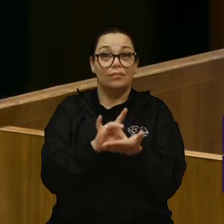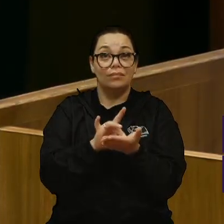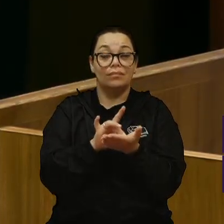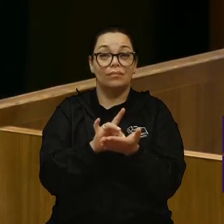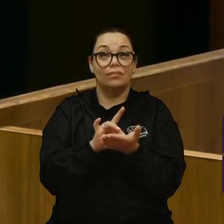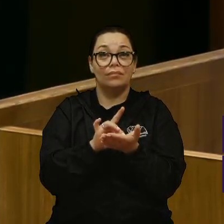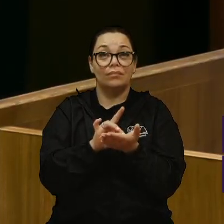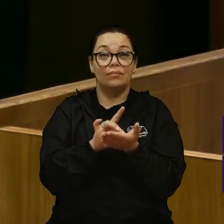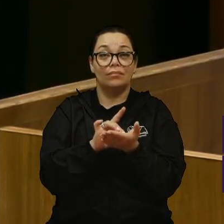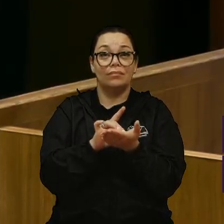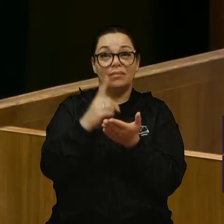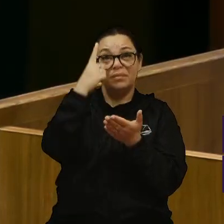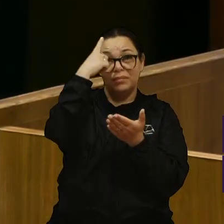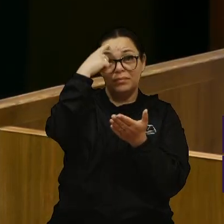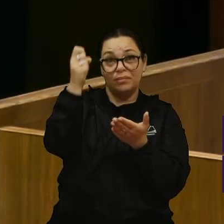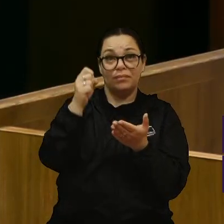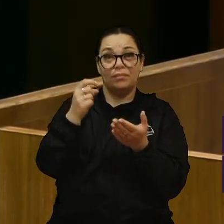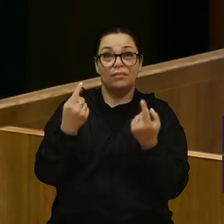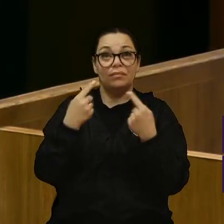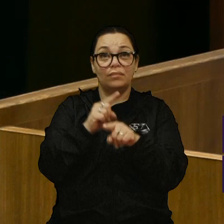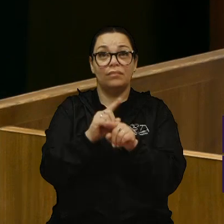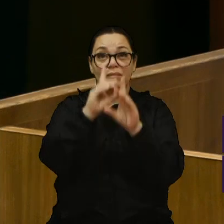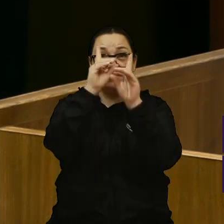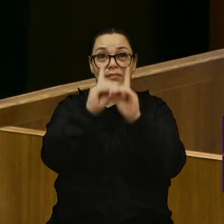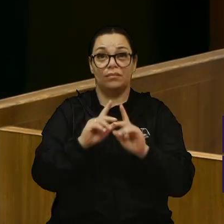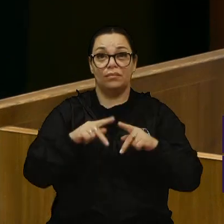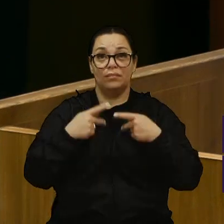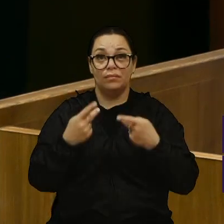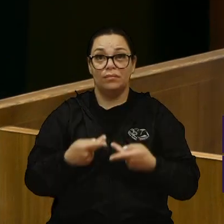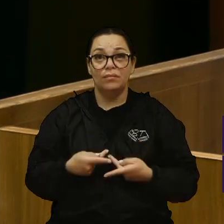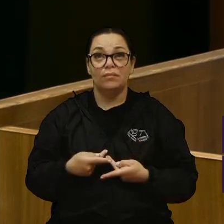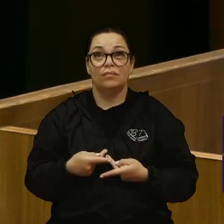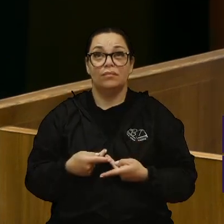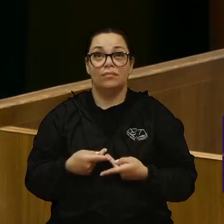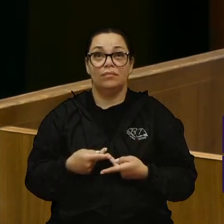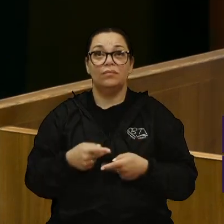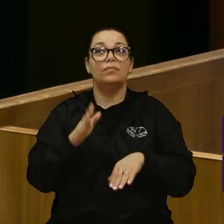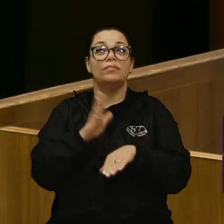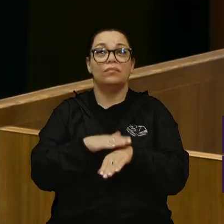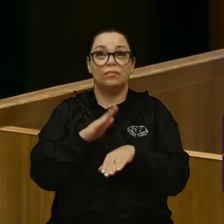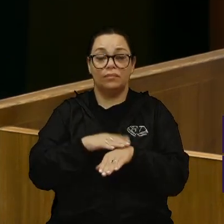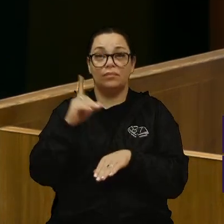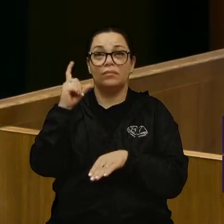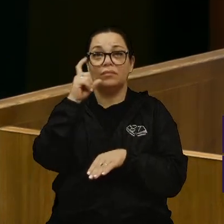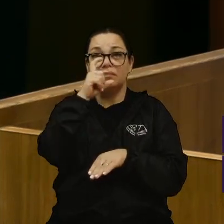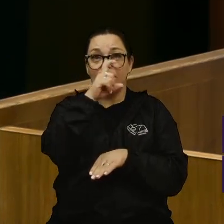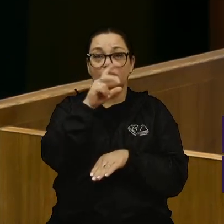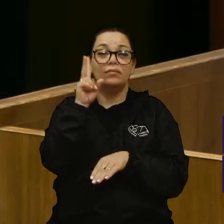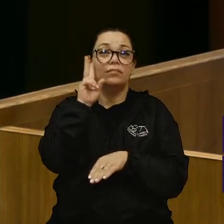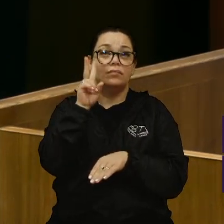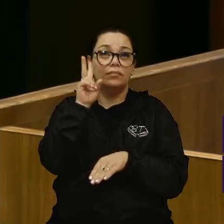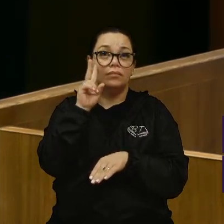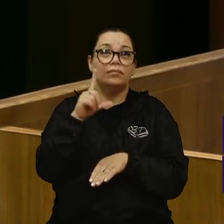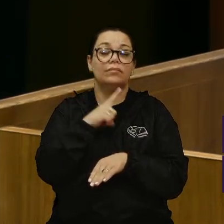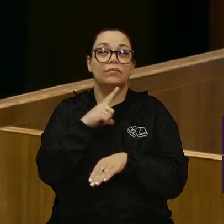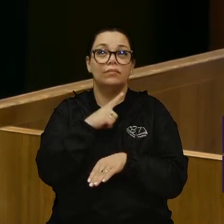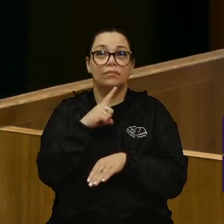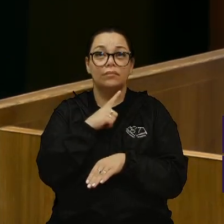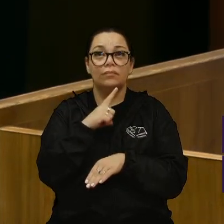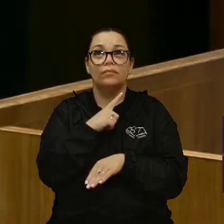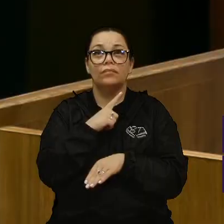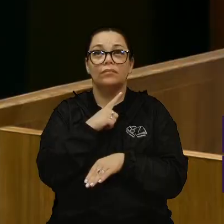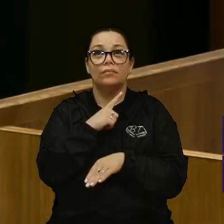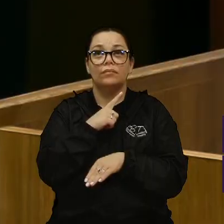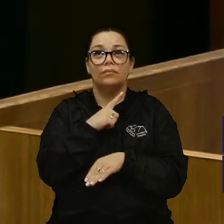violação de direitos humanos. Nos tempos rudes que vivemos, eu gosto de lembrar de uma passagem que